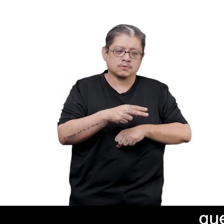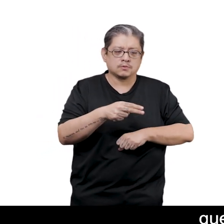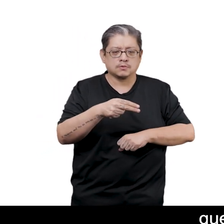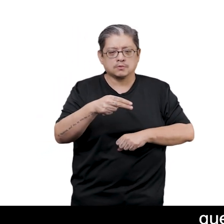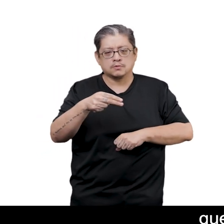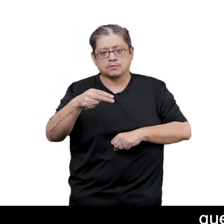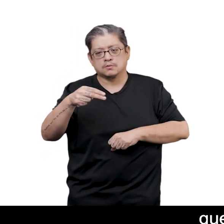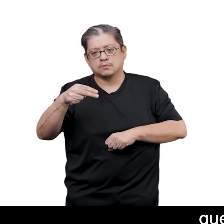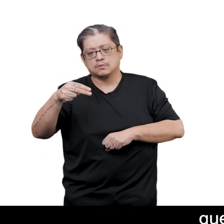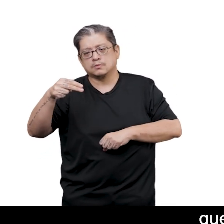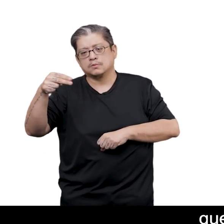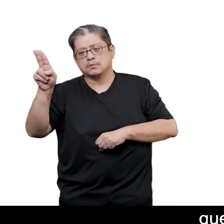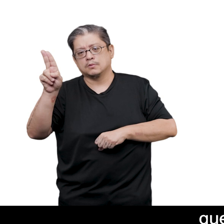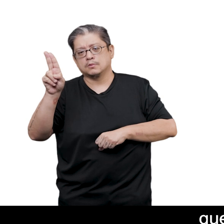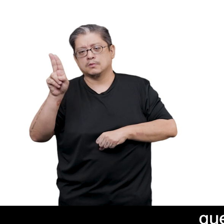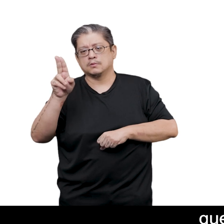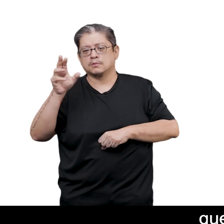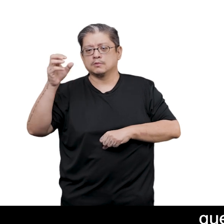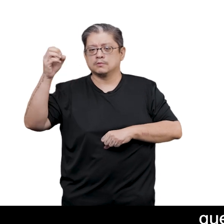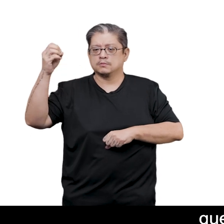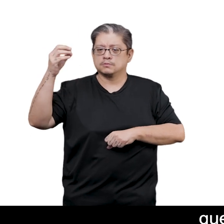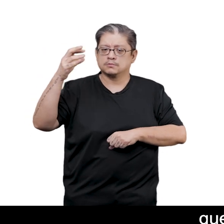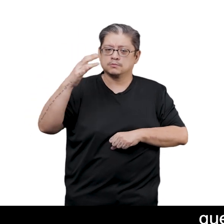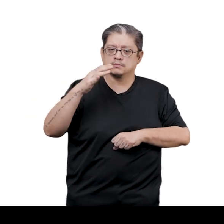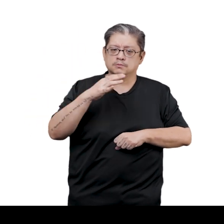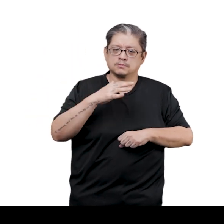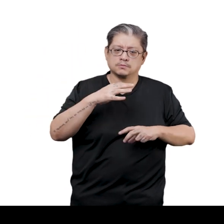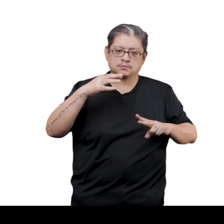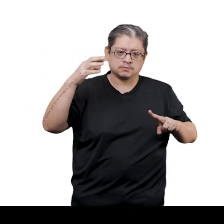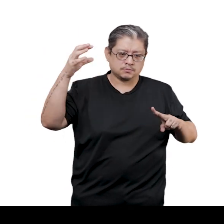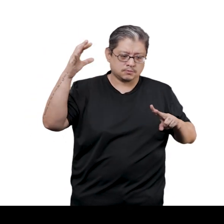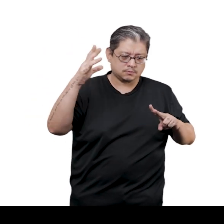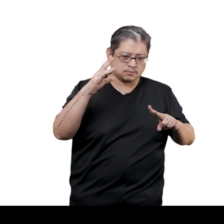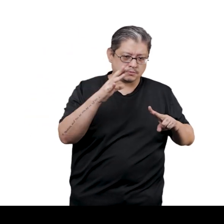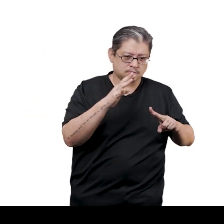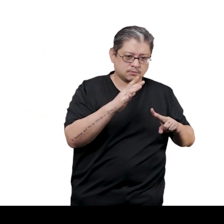uma sensação de gradação ou de luz emanando.